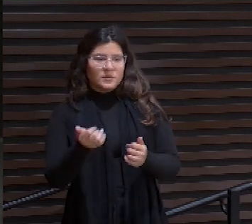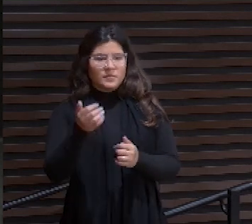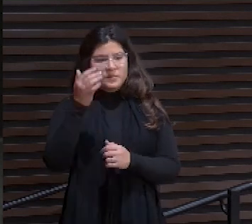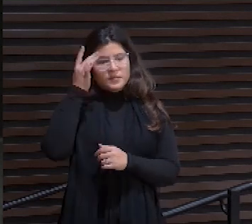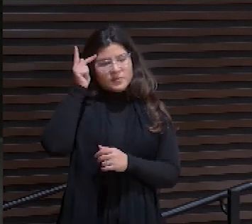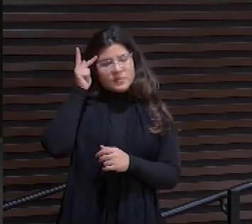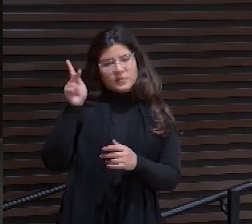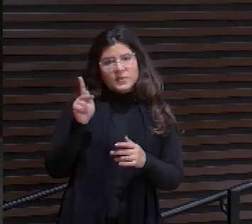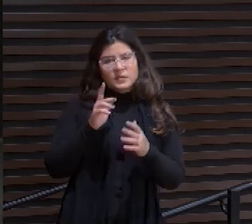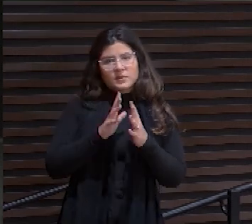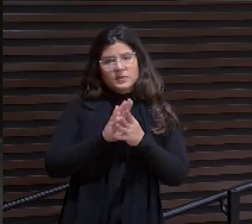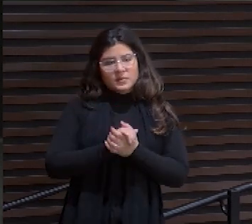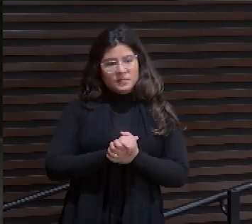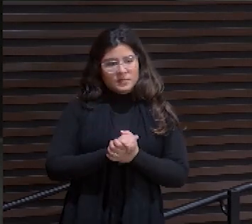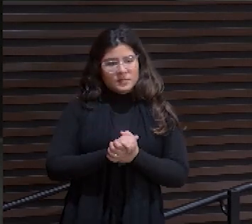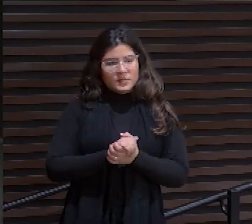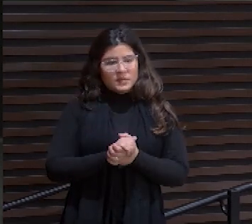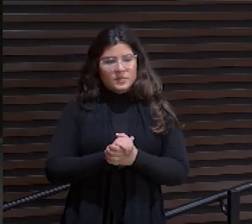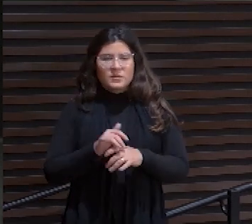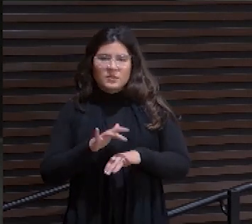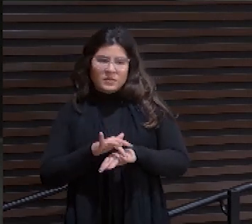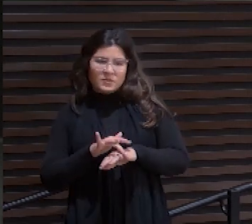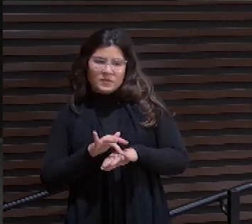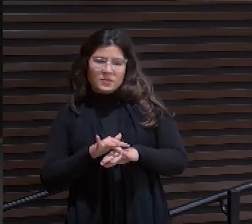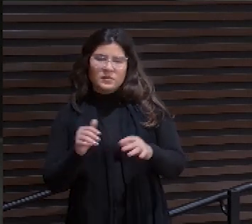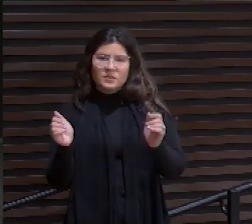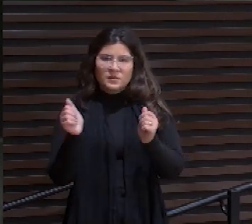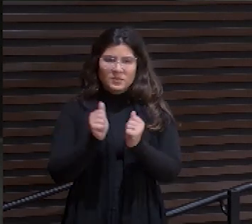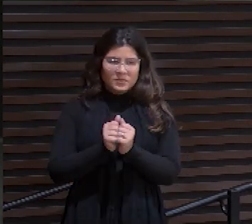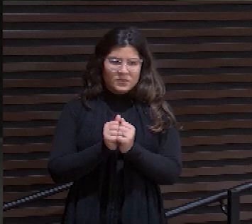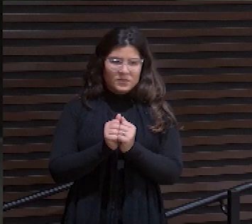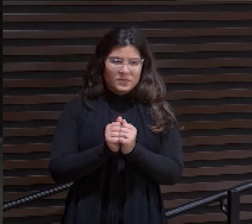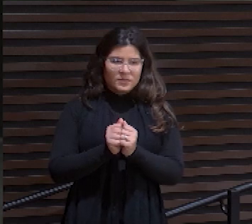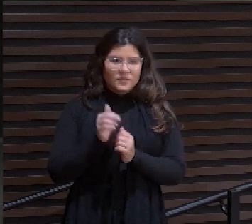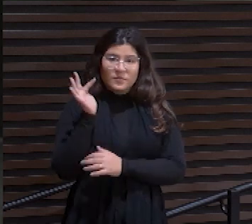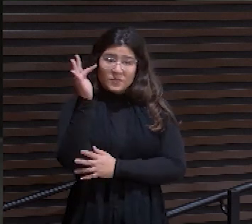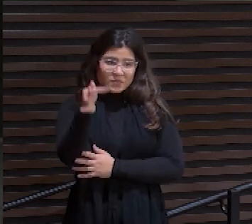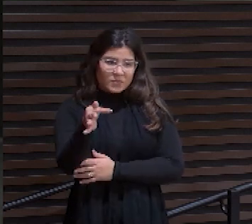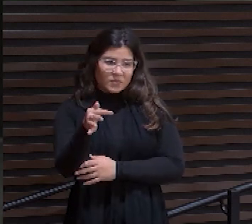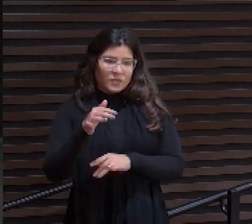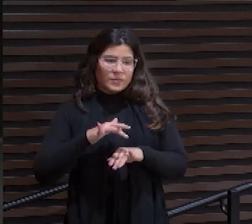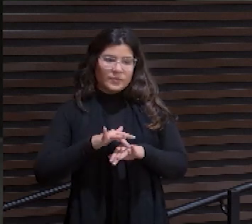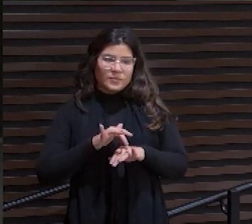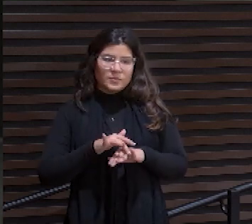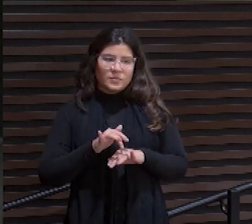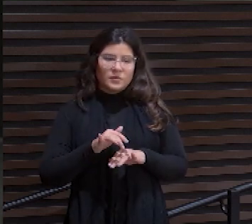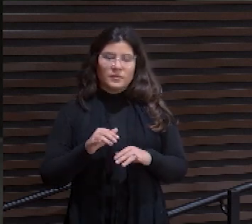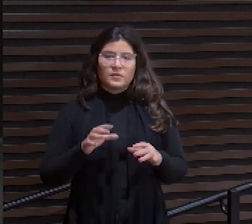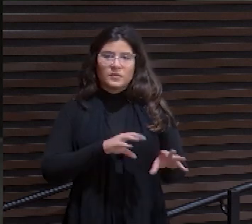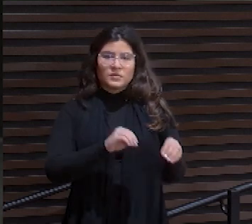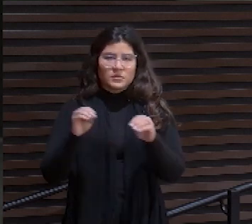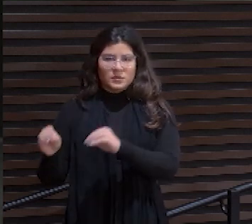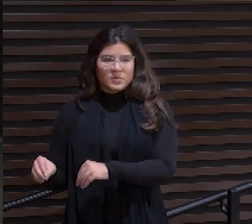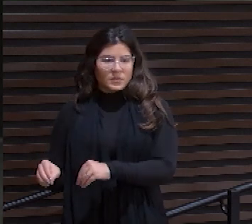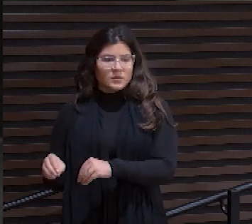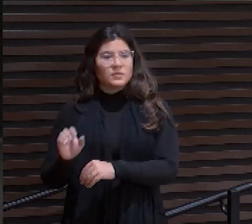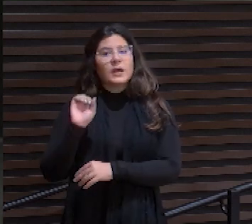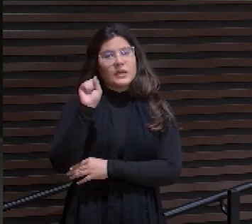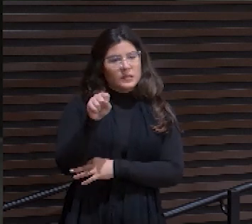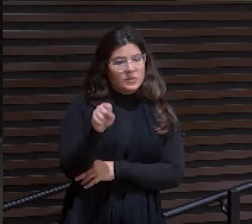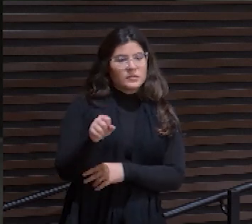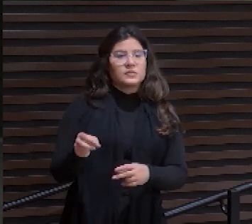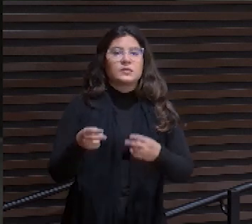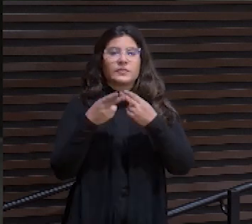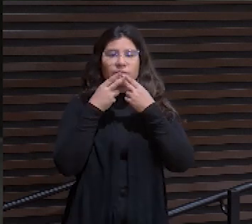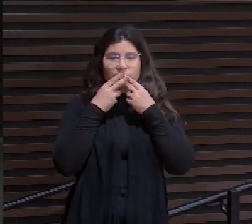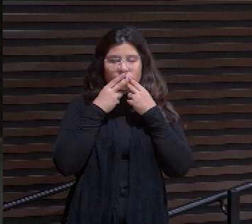Dias virão, contudo, em que lhes será tirado o noivo. Naqueles dias, sim, jejuarão. Também